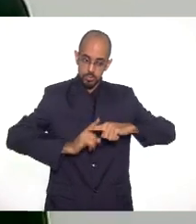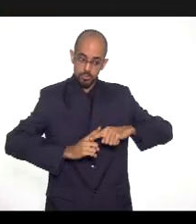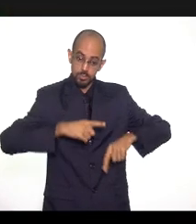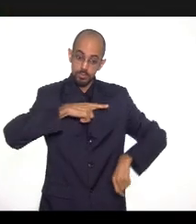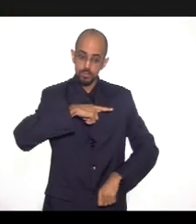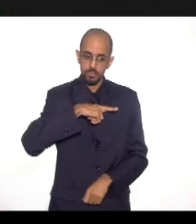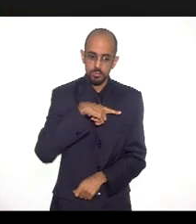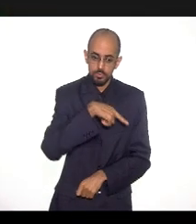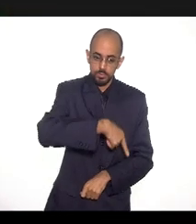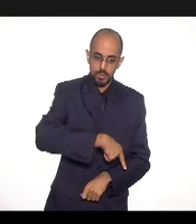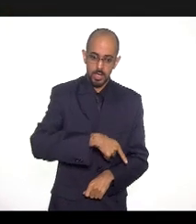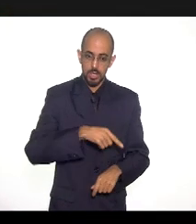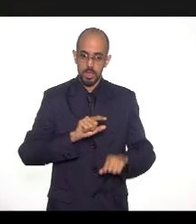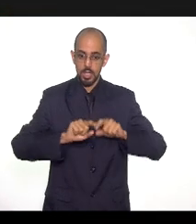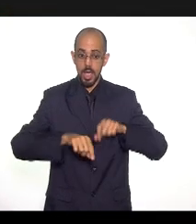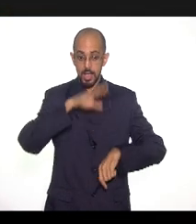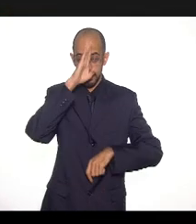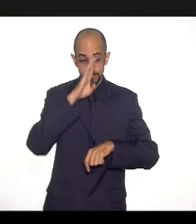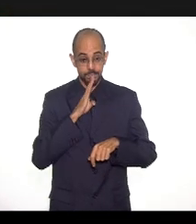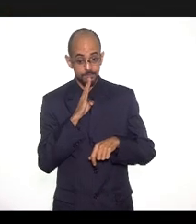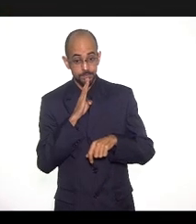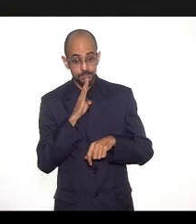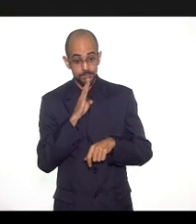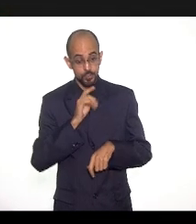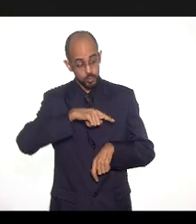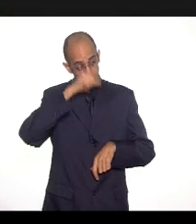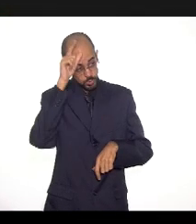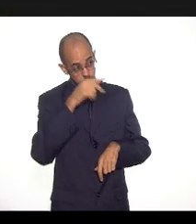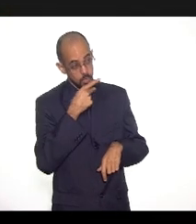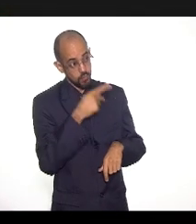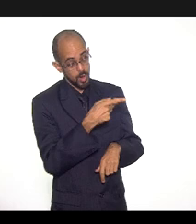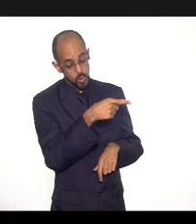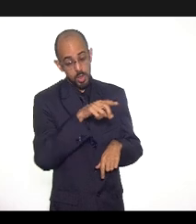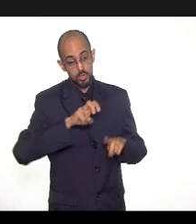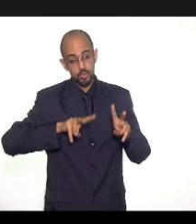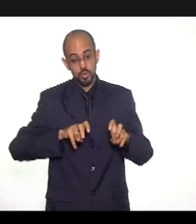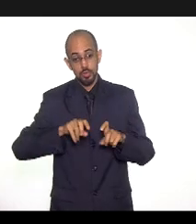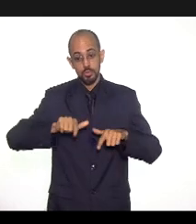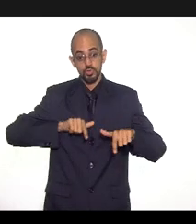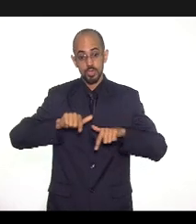A isenção a que se refere o deputado Luiz Paulo está relacionada aos serviços.